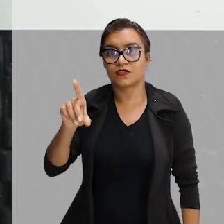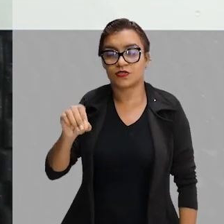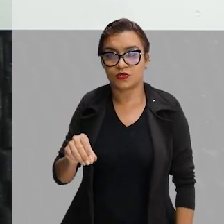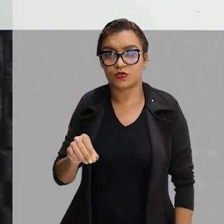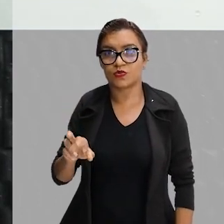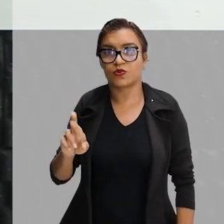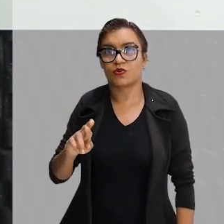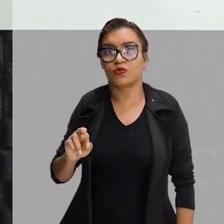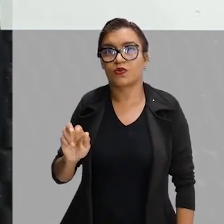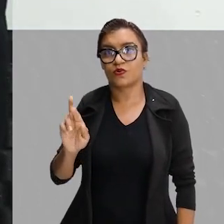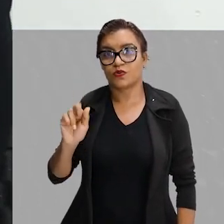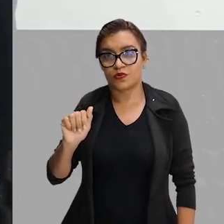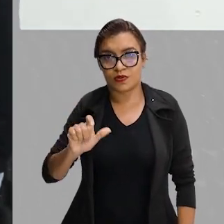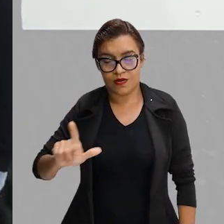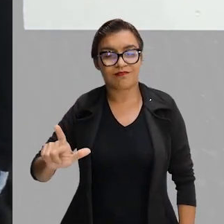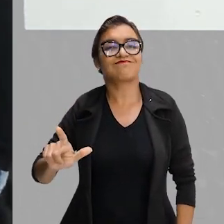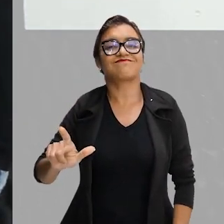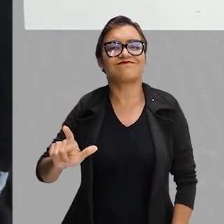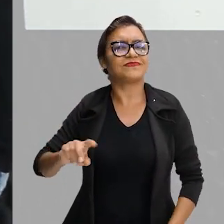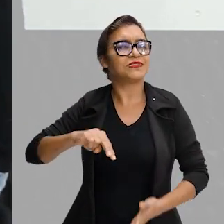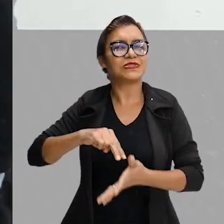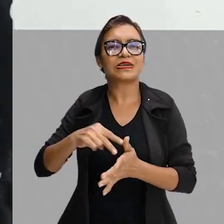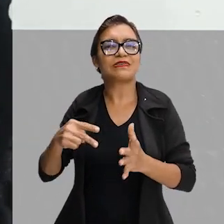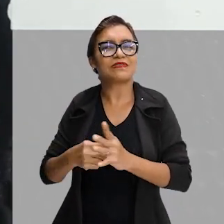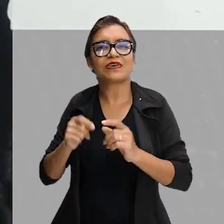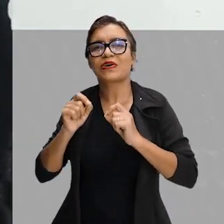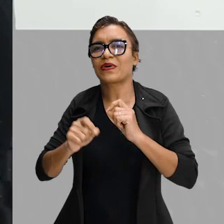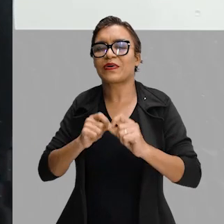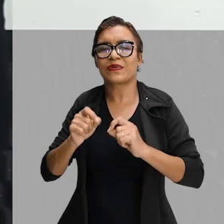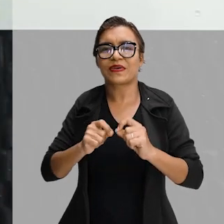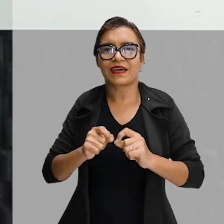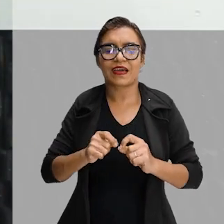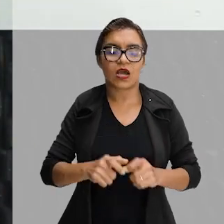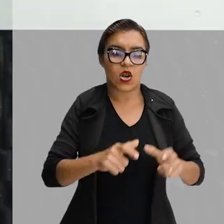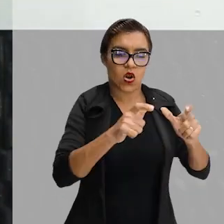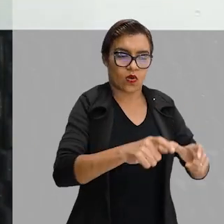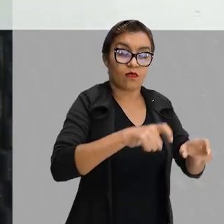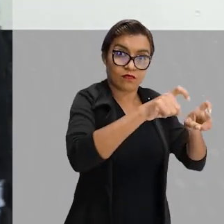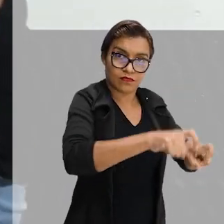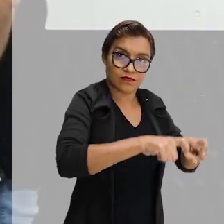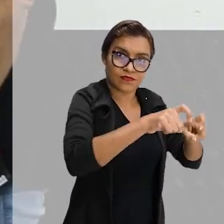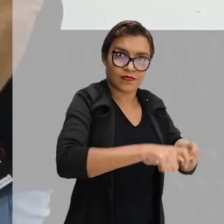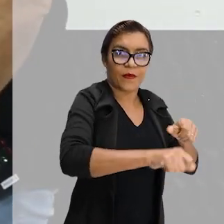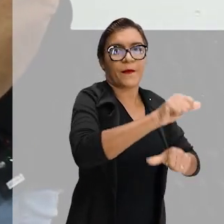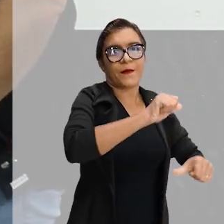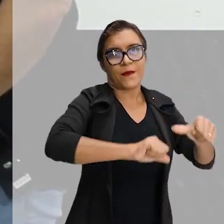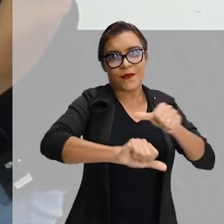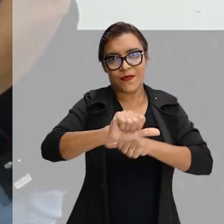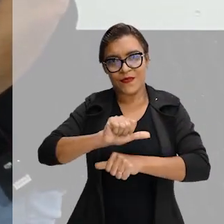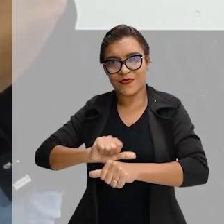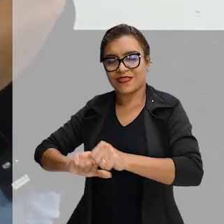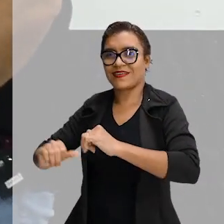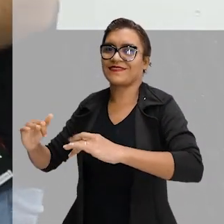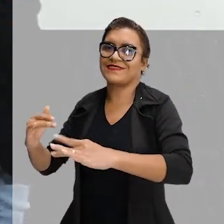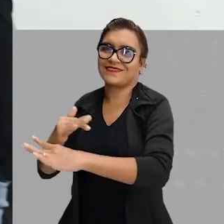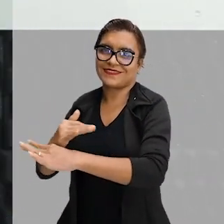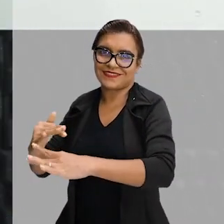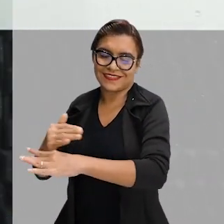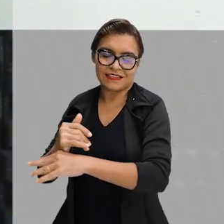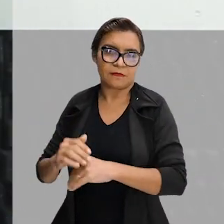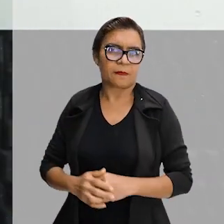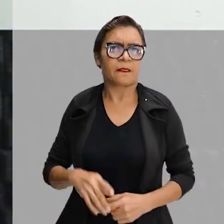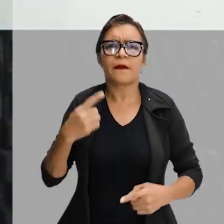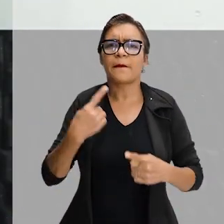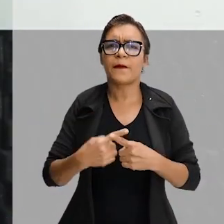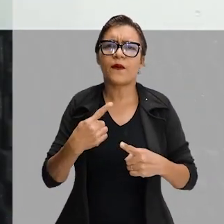Um intenso êxodo rural. E o que é o êxodo rural? A transferência do homem do campo para as cidades. Por que esse